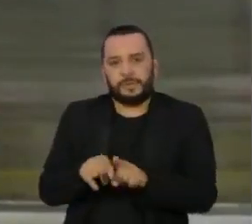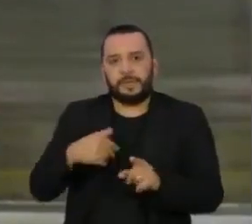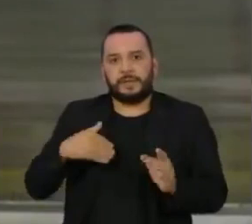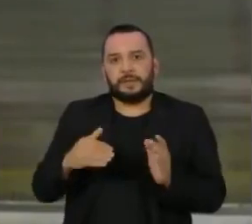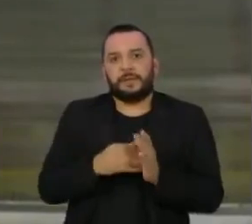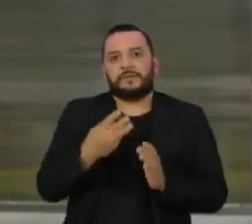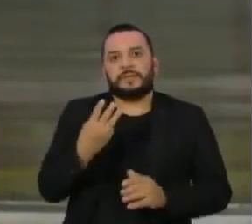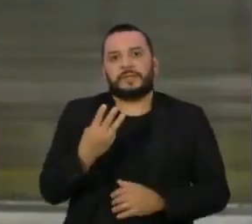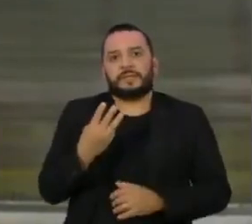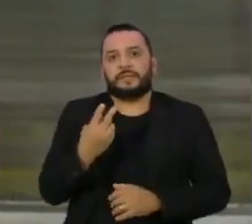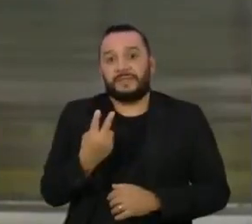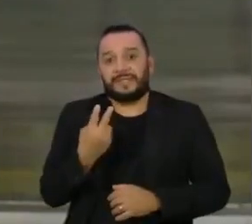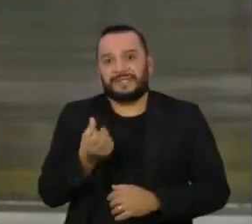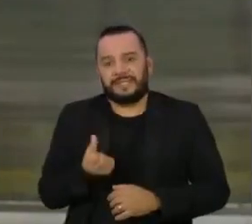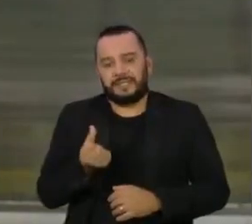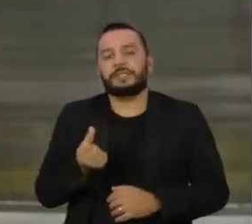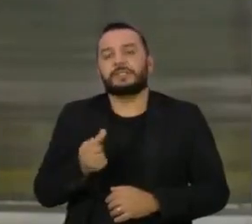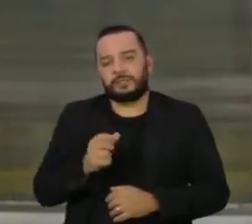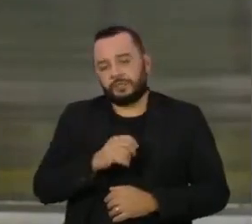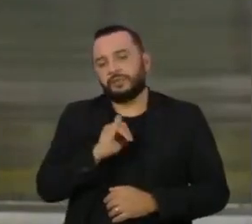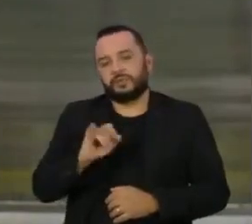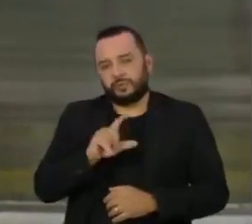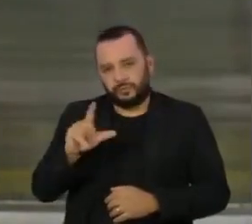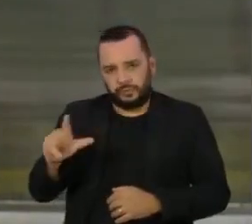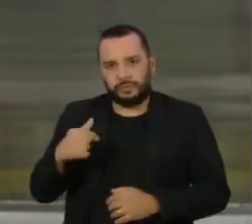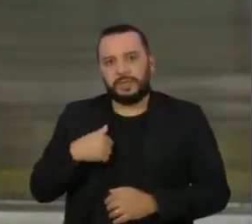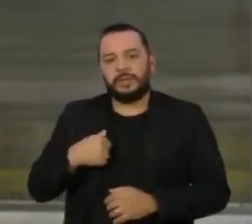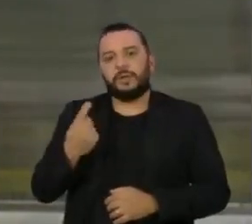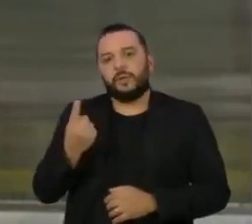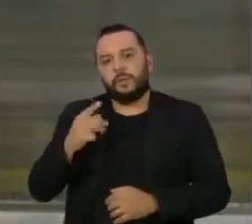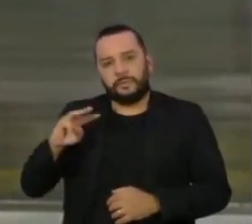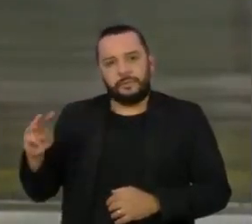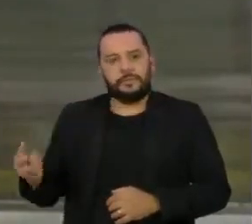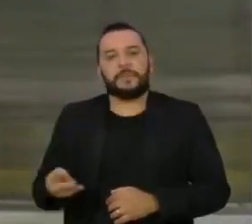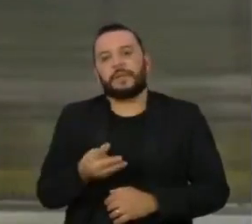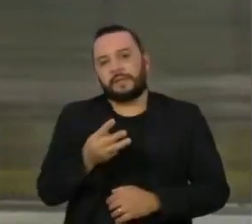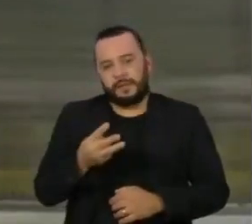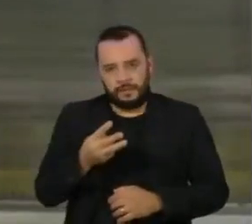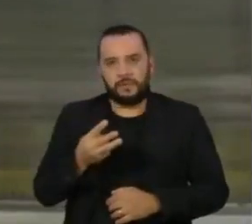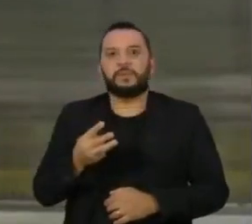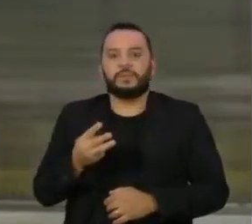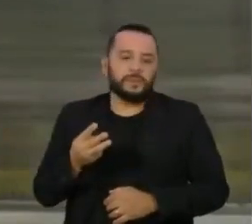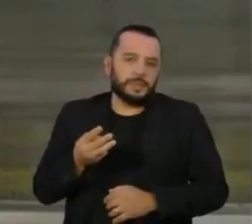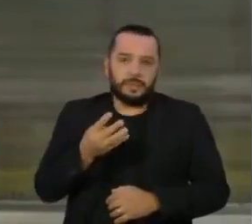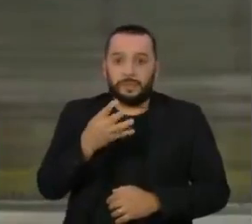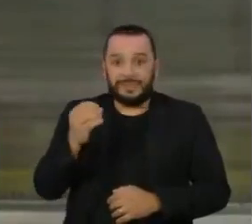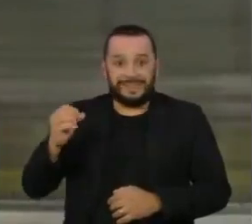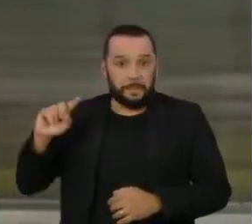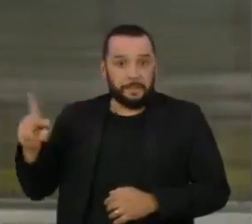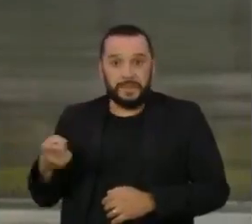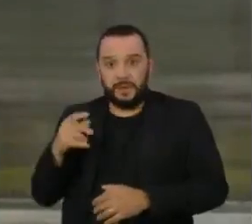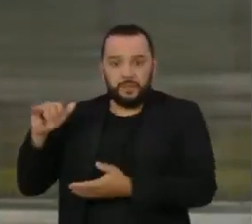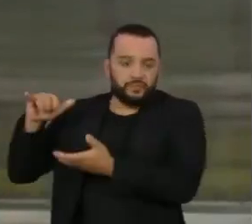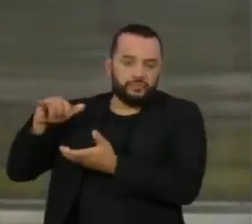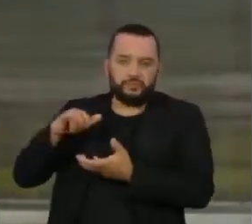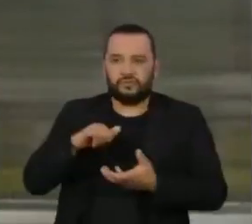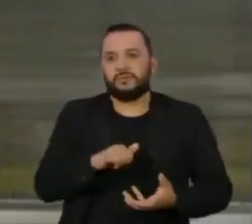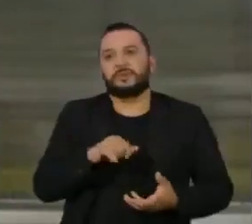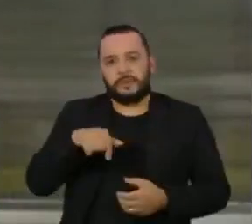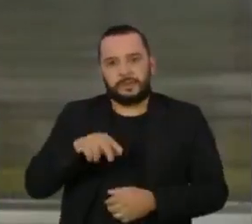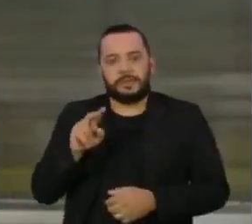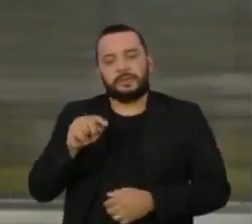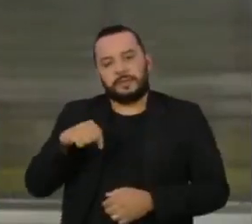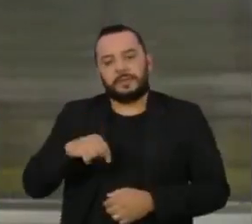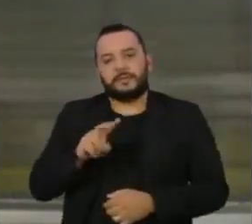Coronavac. Como todos sabem, na semana passada, o vice-presidente mundial da Sinovac, o senhor Meng,